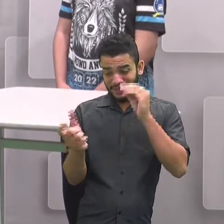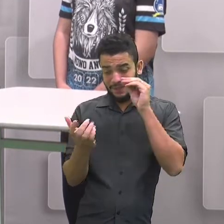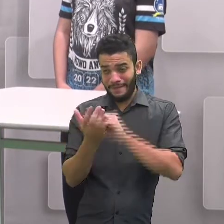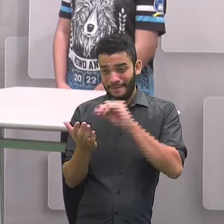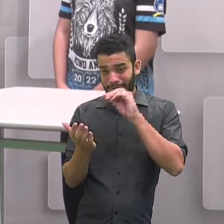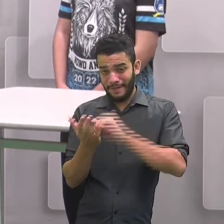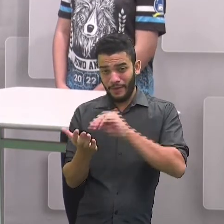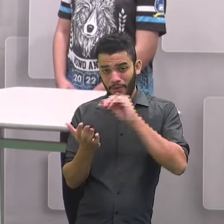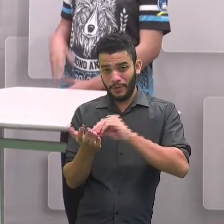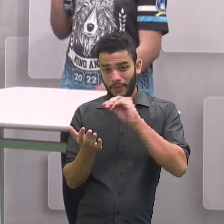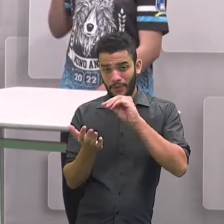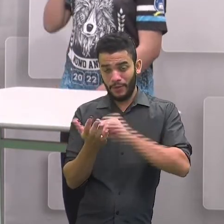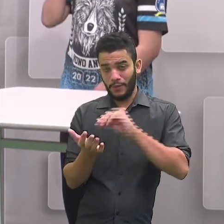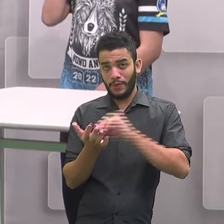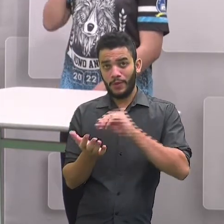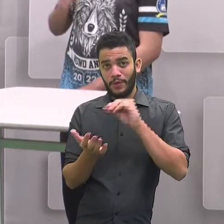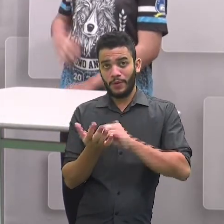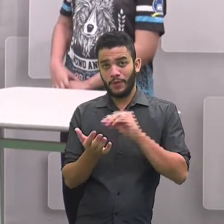regras.